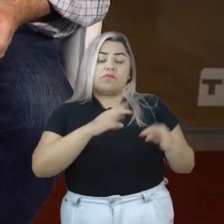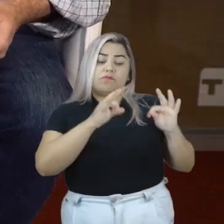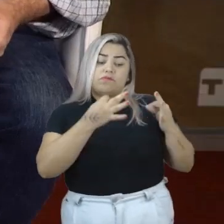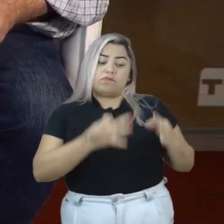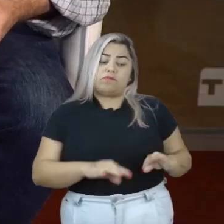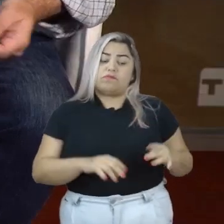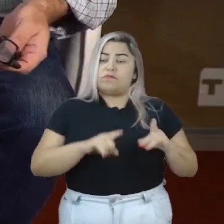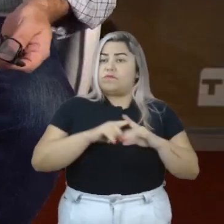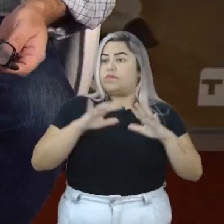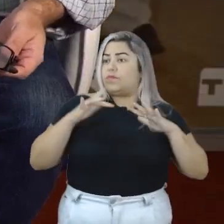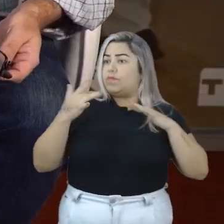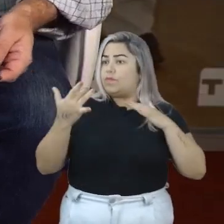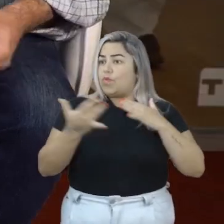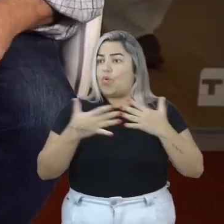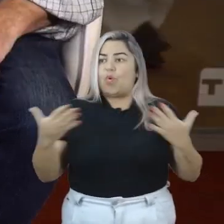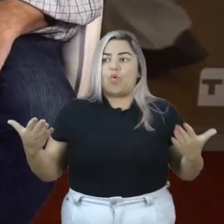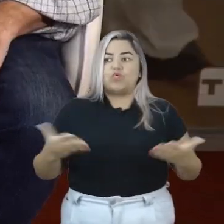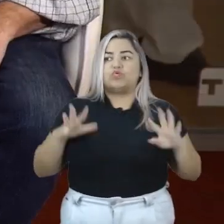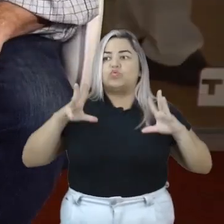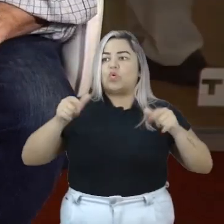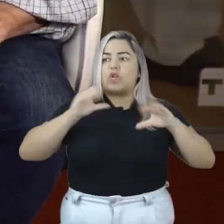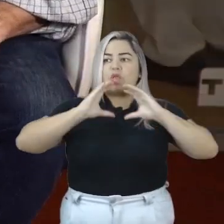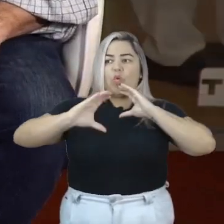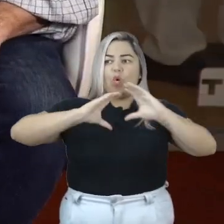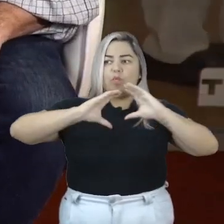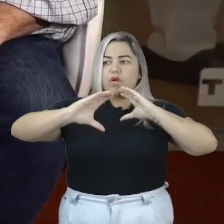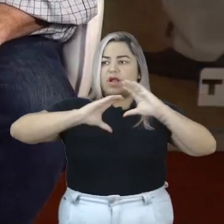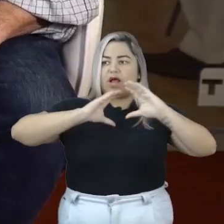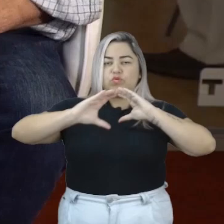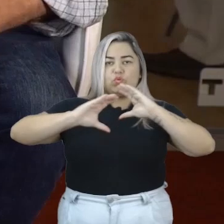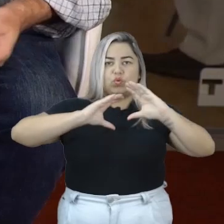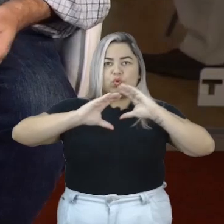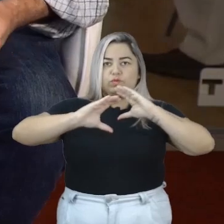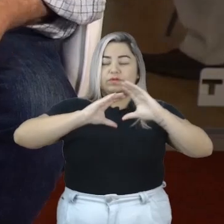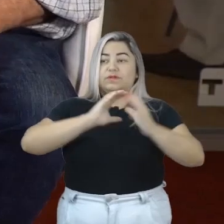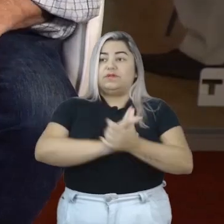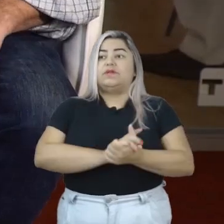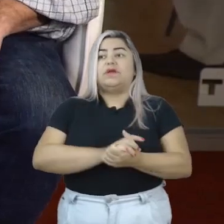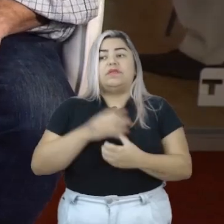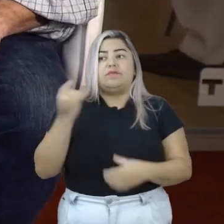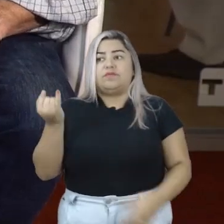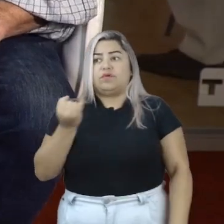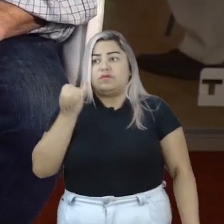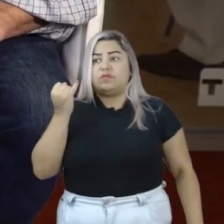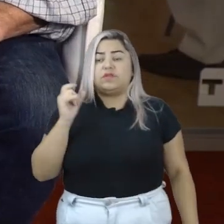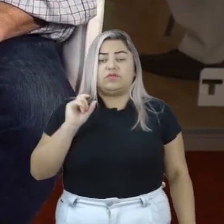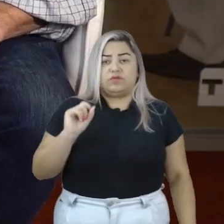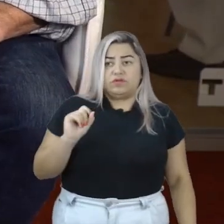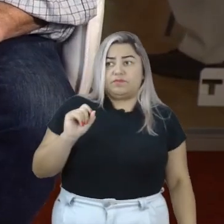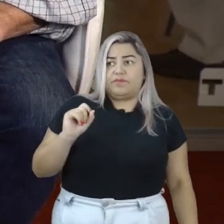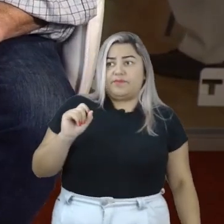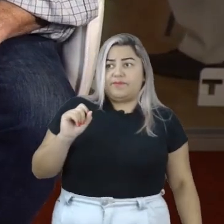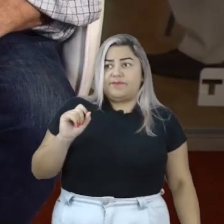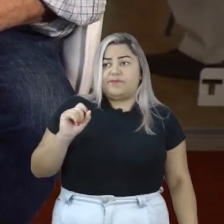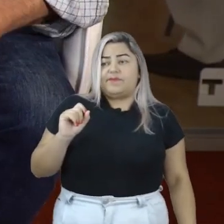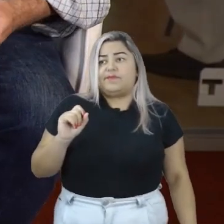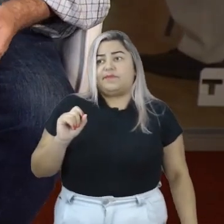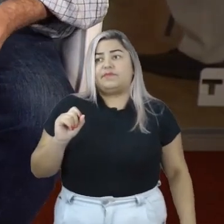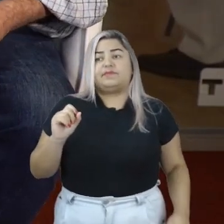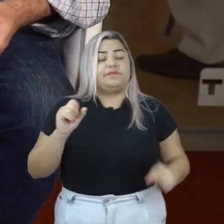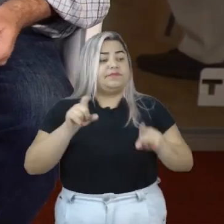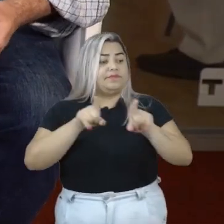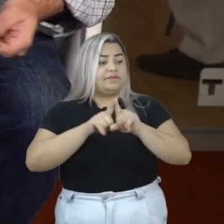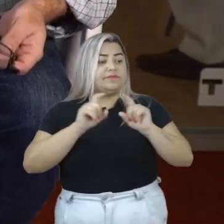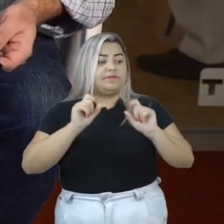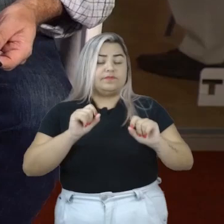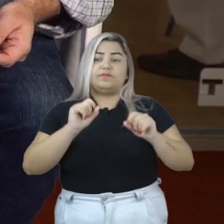das redes sociais, hoje todo mundo é um comunicador. Isso é muito importante, essa capacidade de